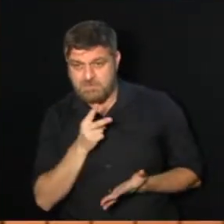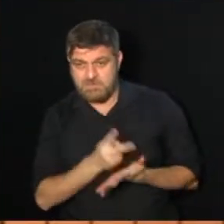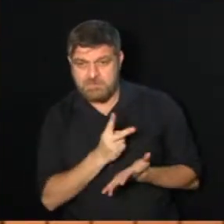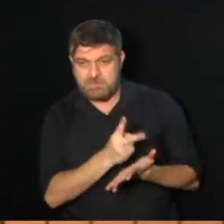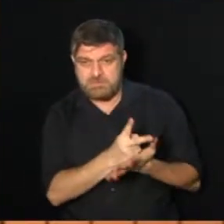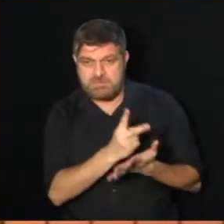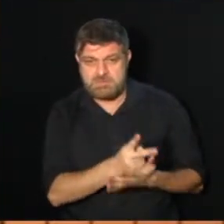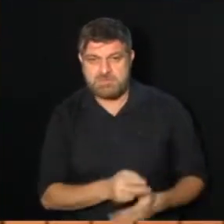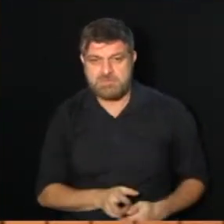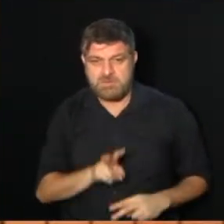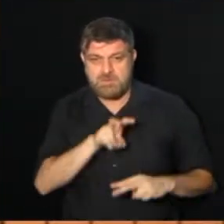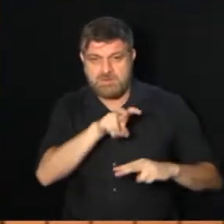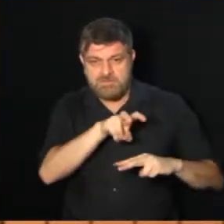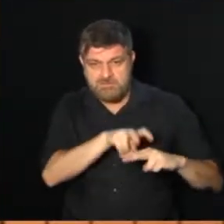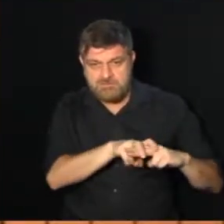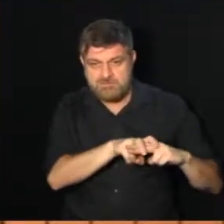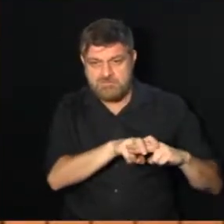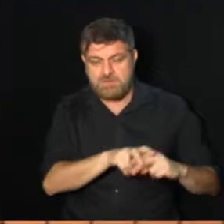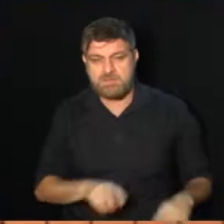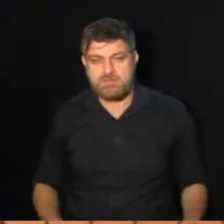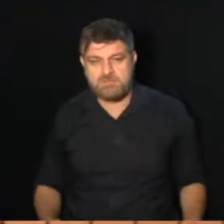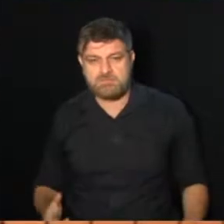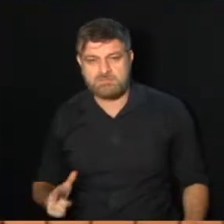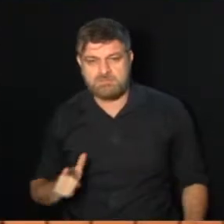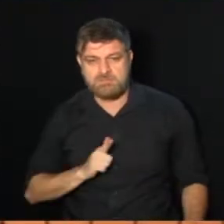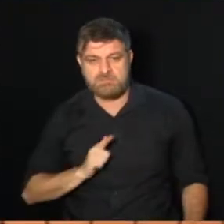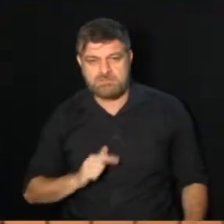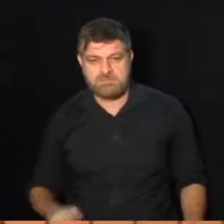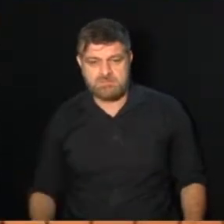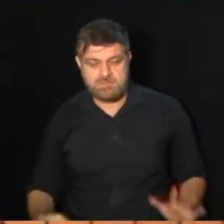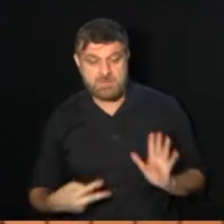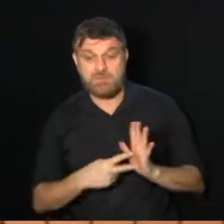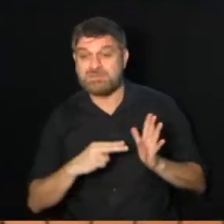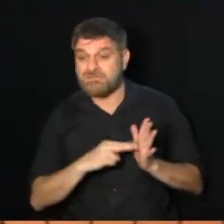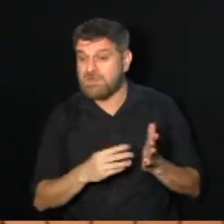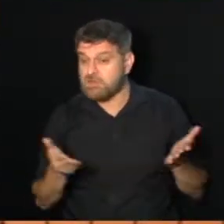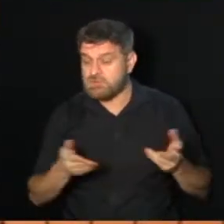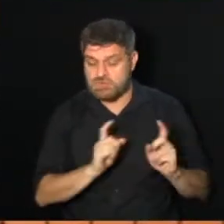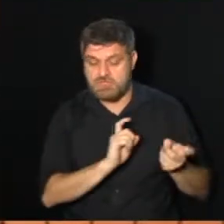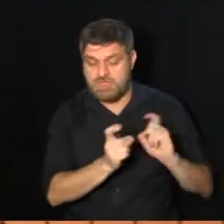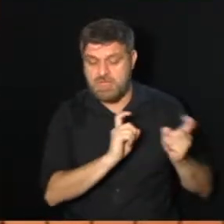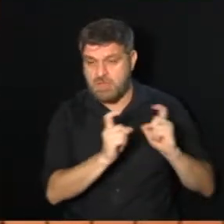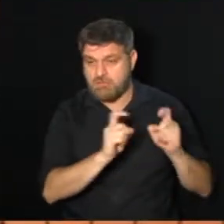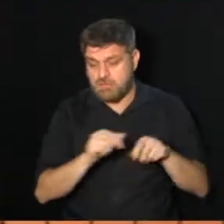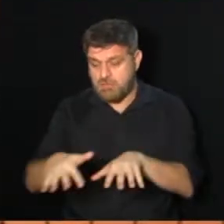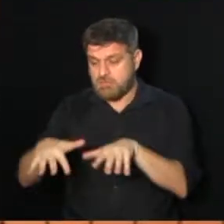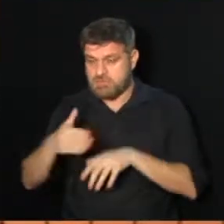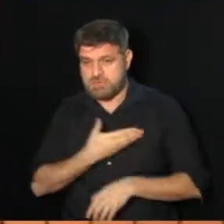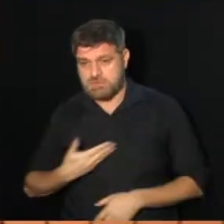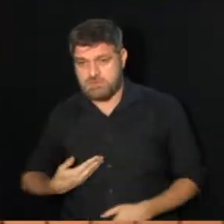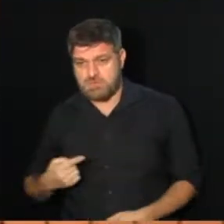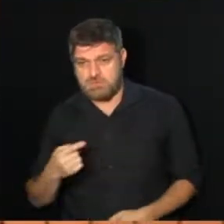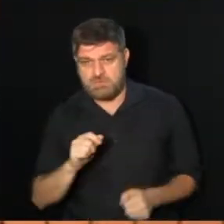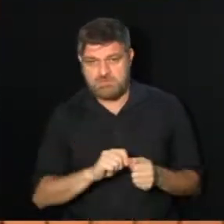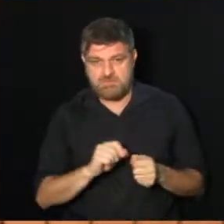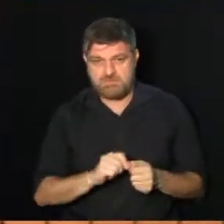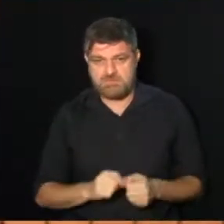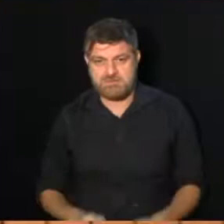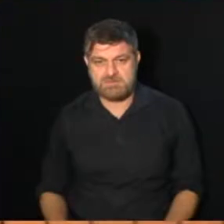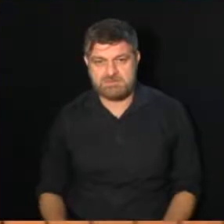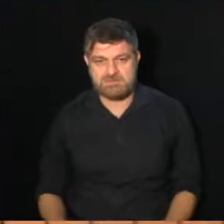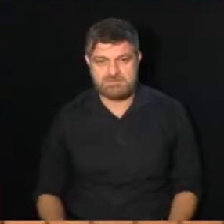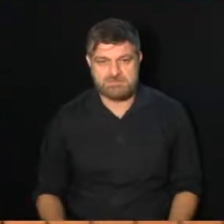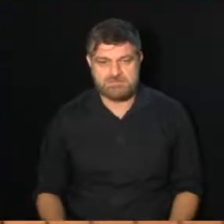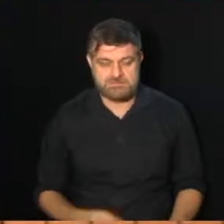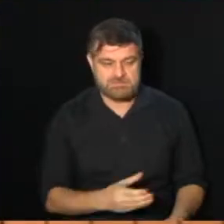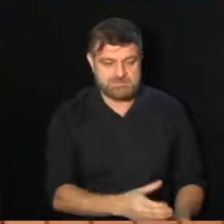gentil, veio aqui, acho que como um marco, um significado dessa nossa reunião, dessa nossa audiência, me trouxe aqui gentilmente